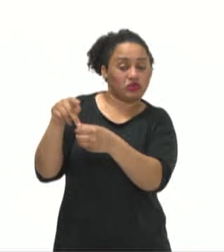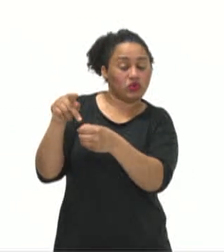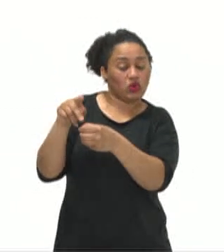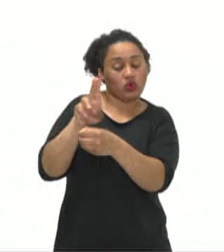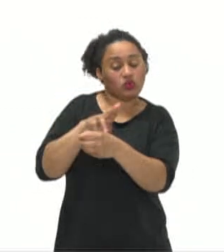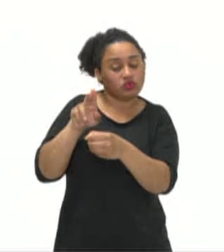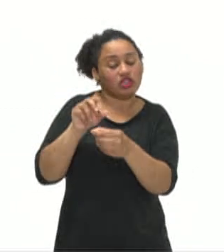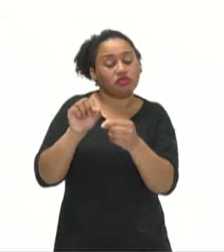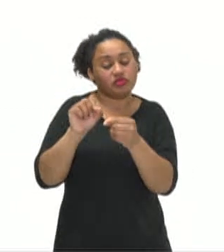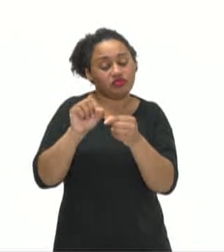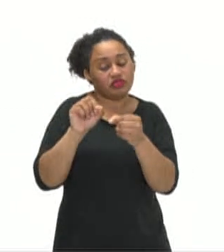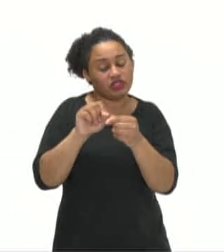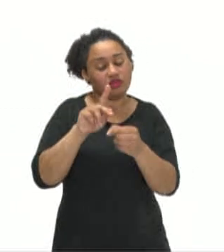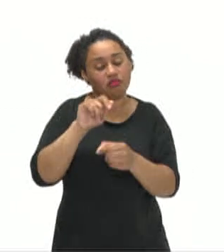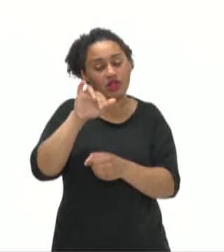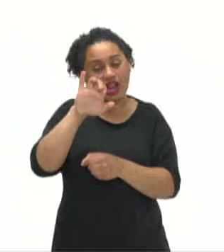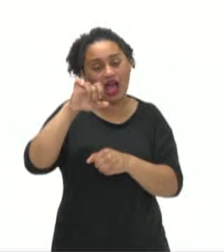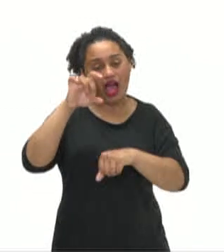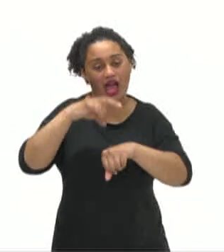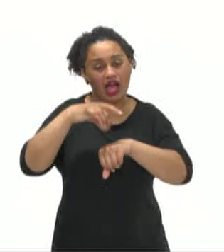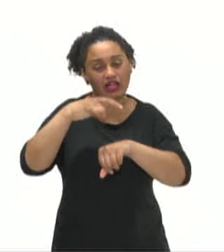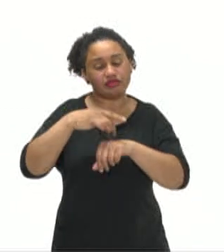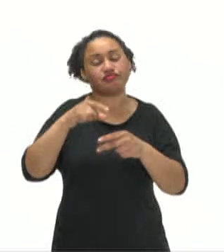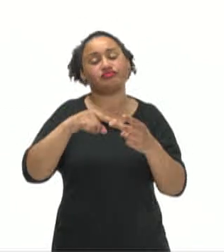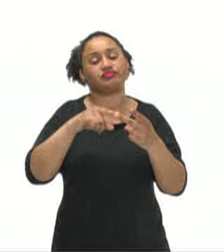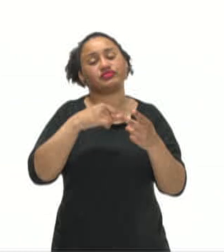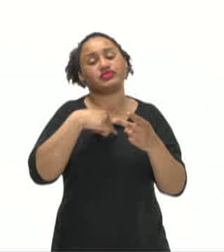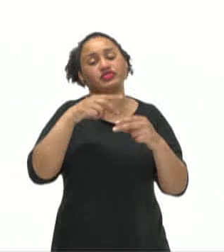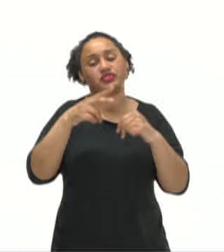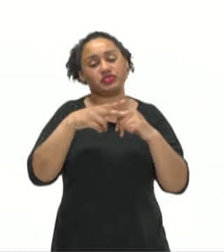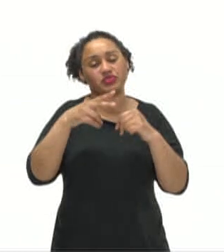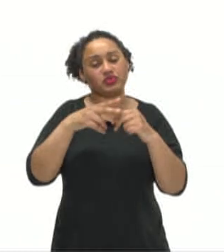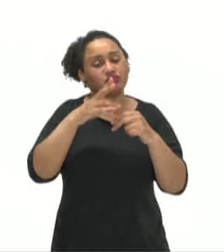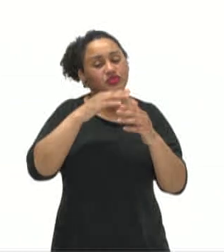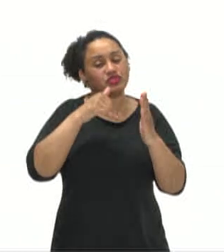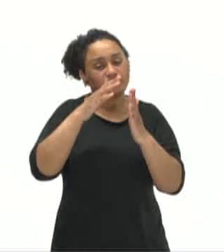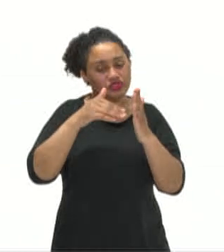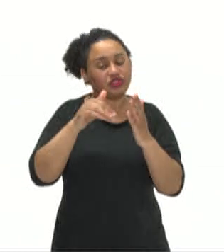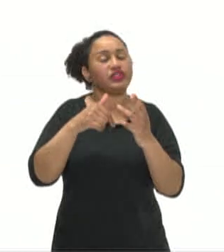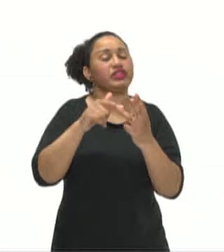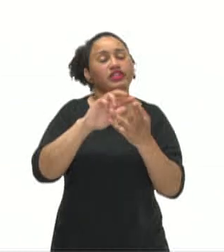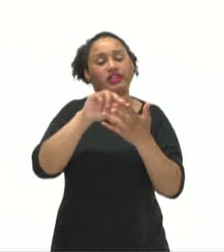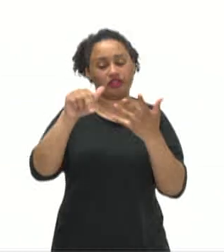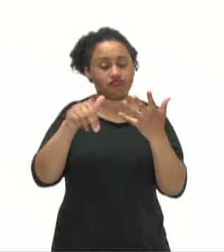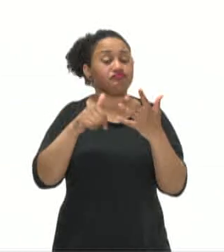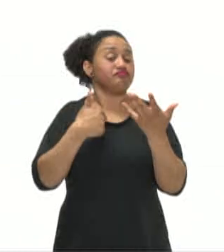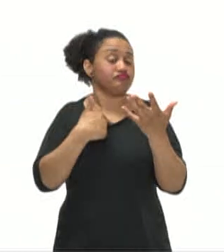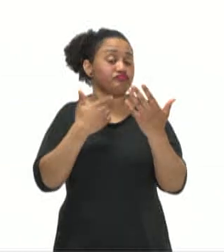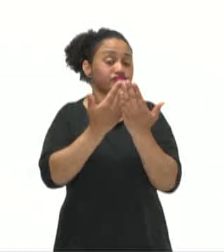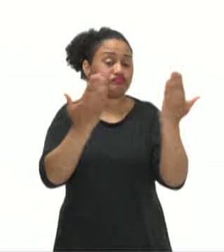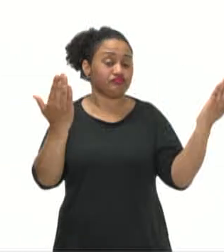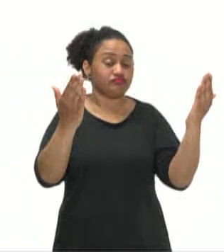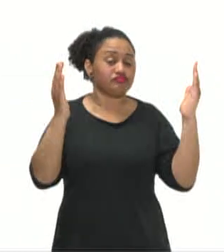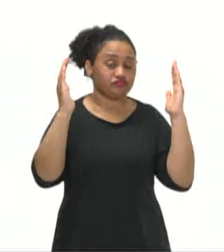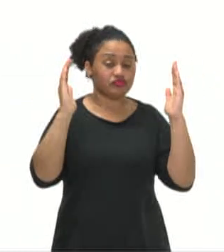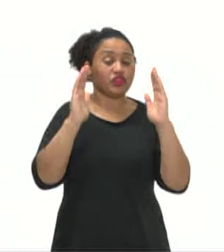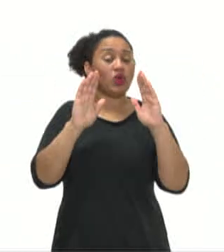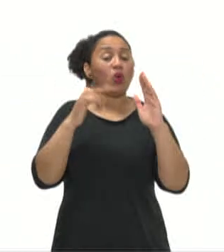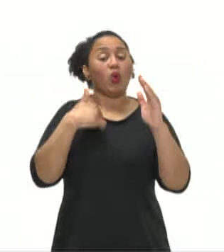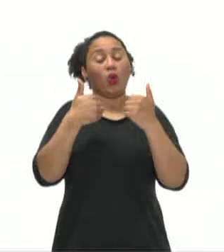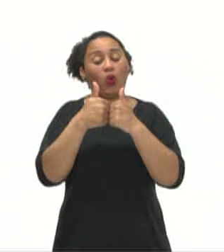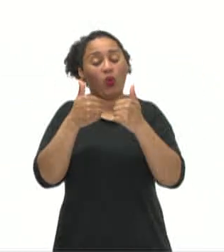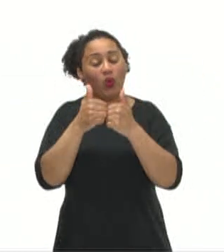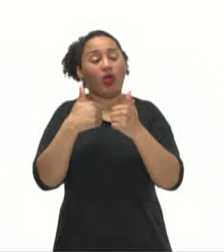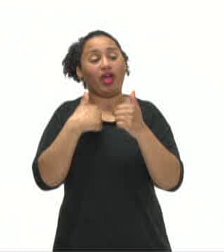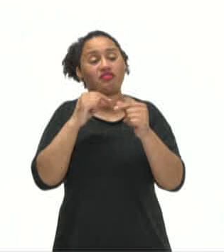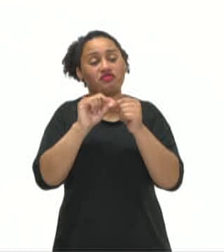produção de plásticos, tintas, adesivos e detergentes. Os líquidos iônicos proporcionam maior estabilidade química